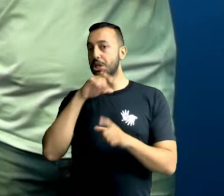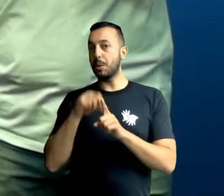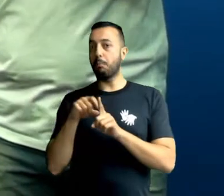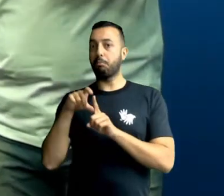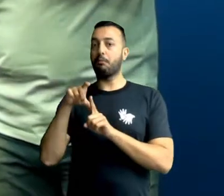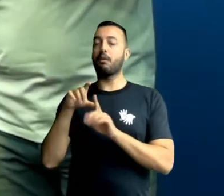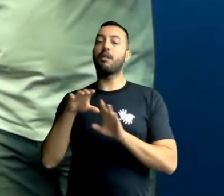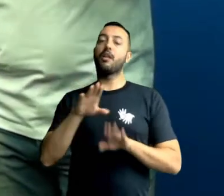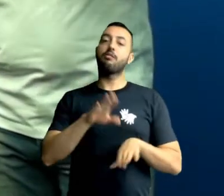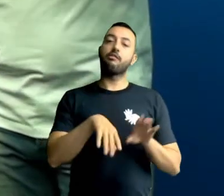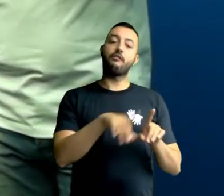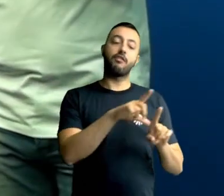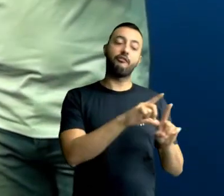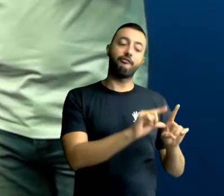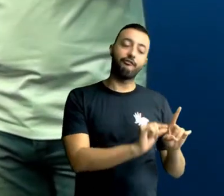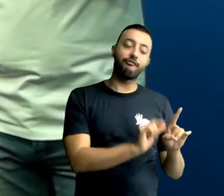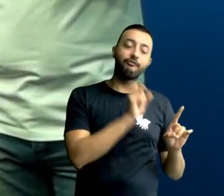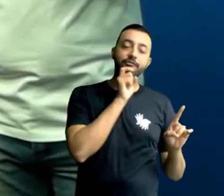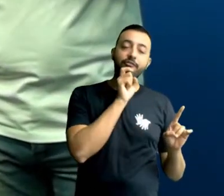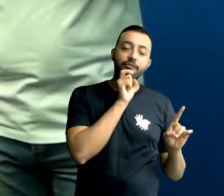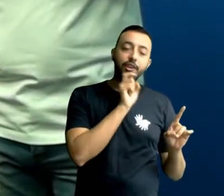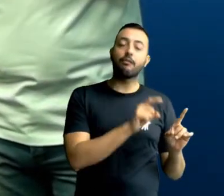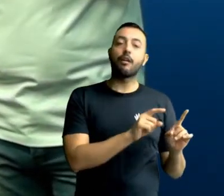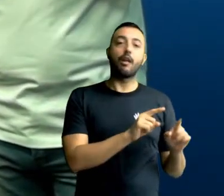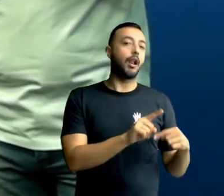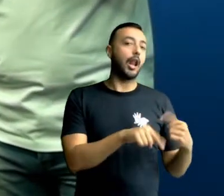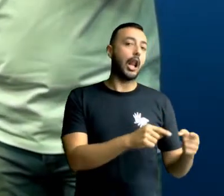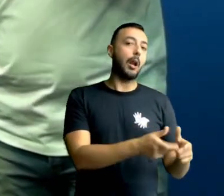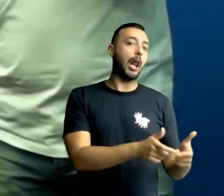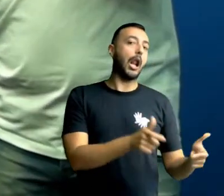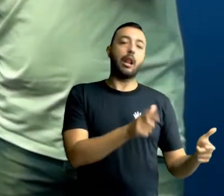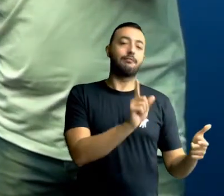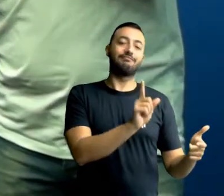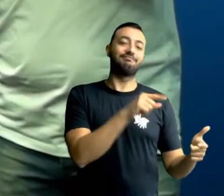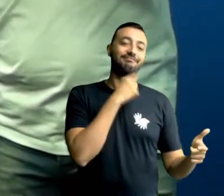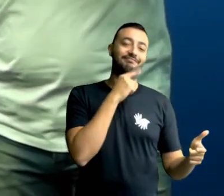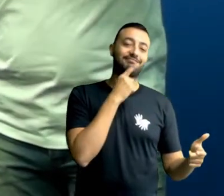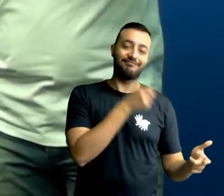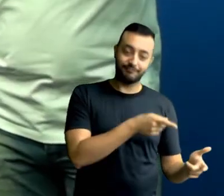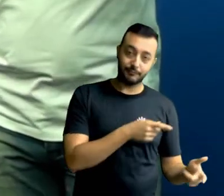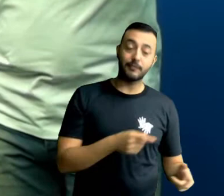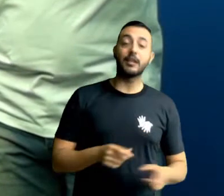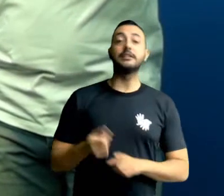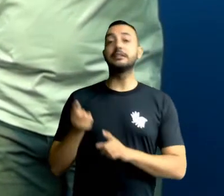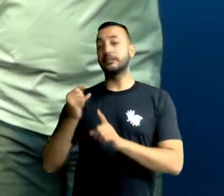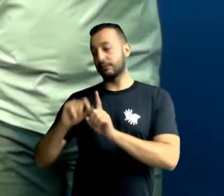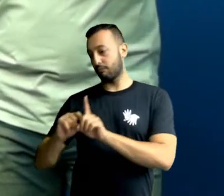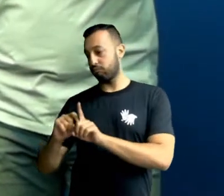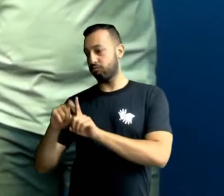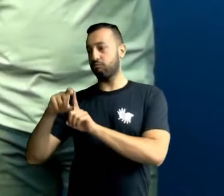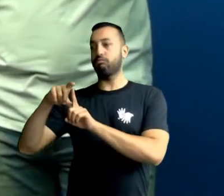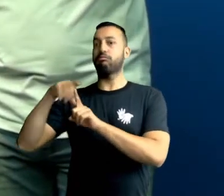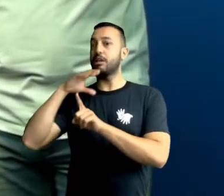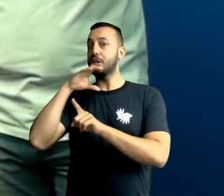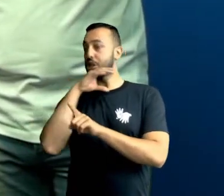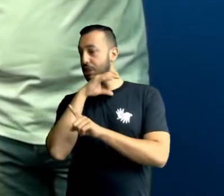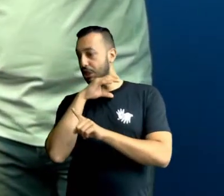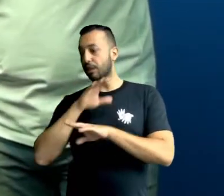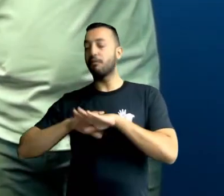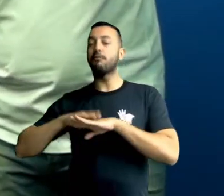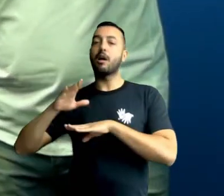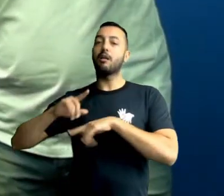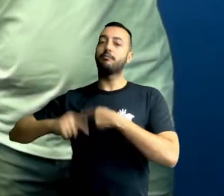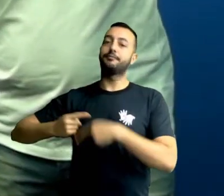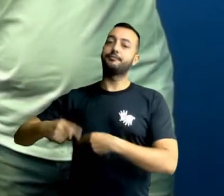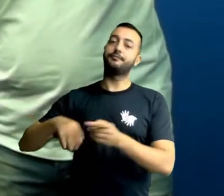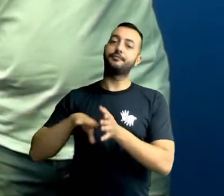temperaturas mais frias, elas se reproduzem menos. Então, quanto mais a temperatura sobe, melhor para